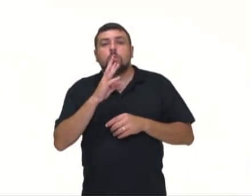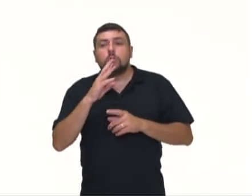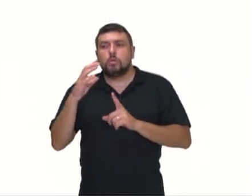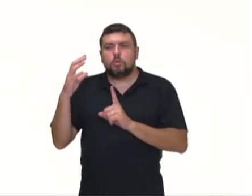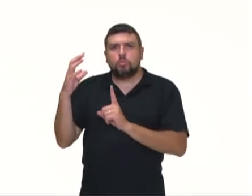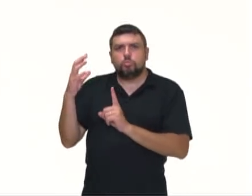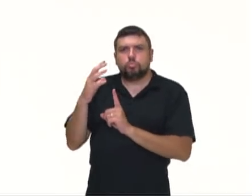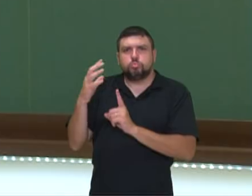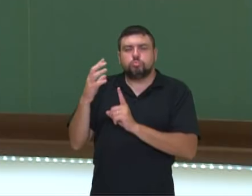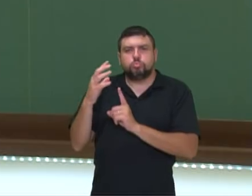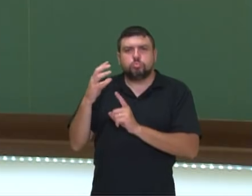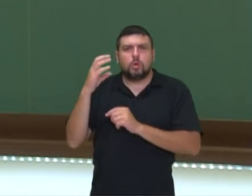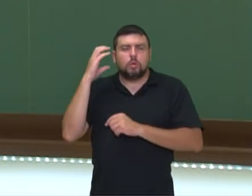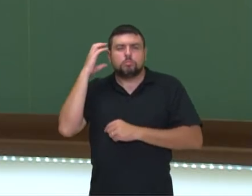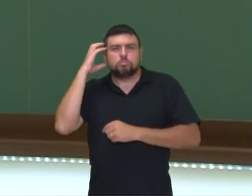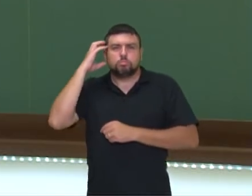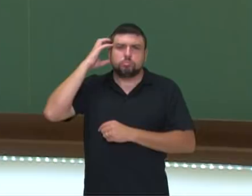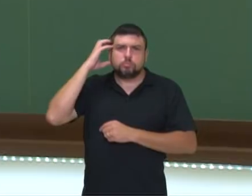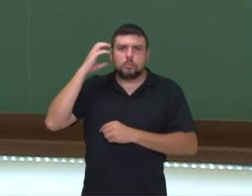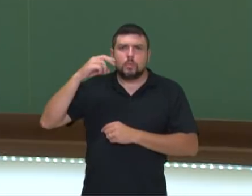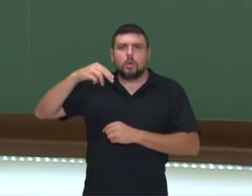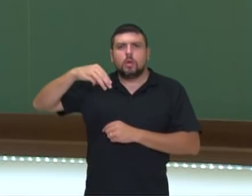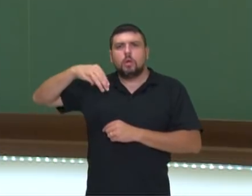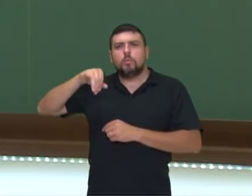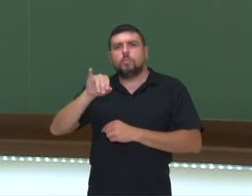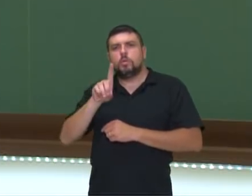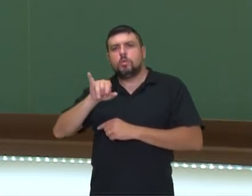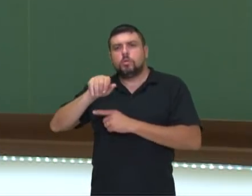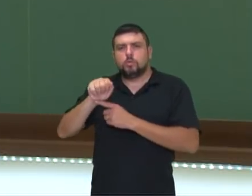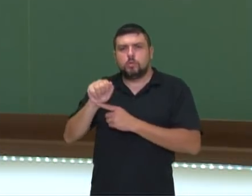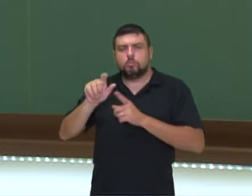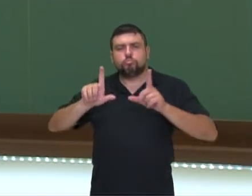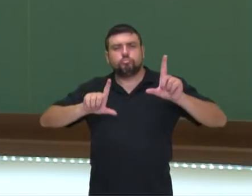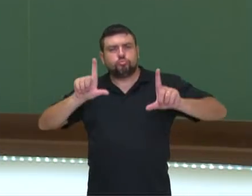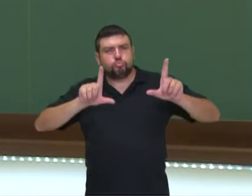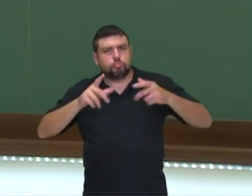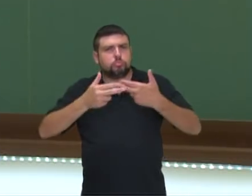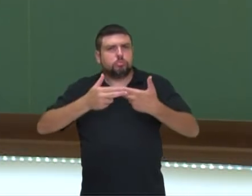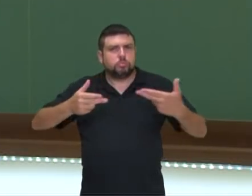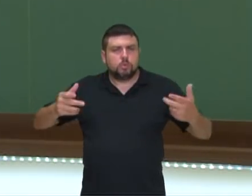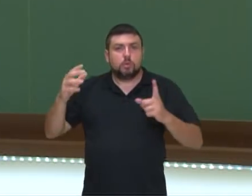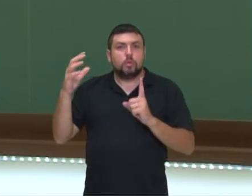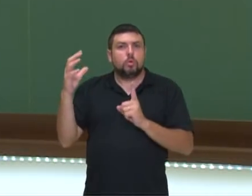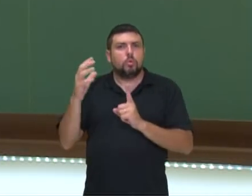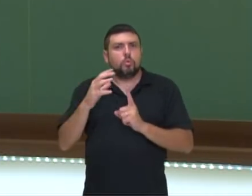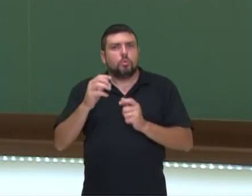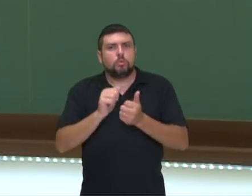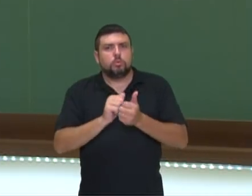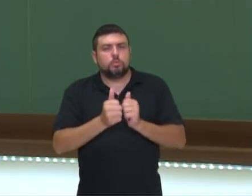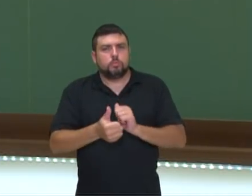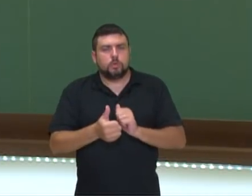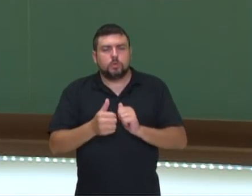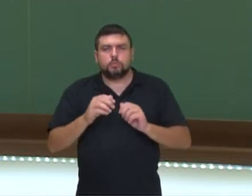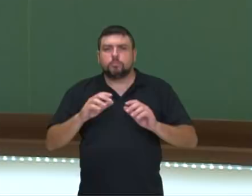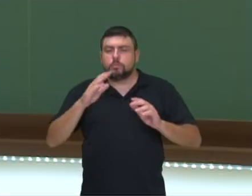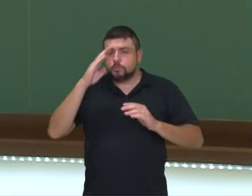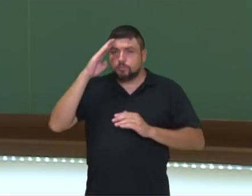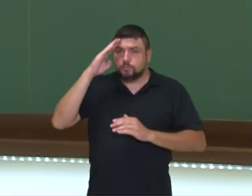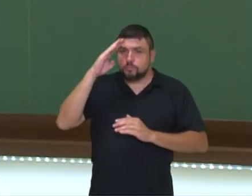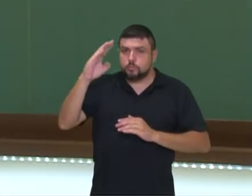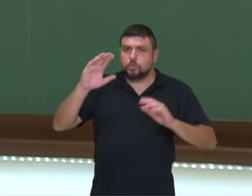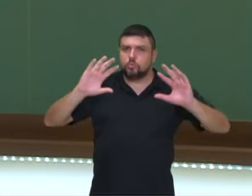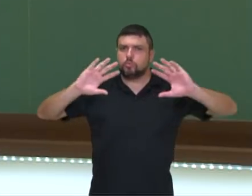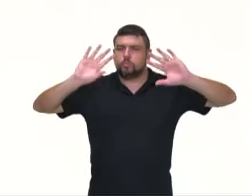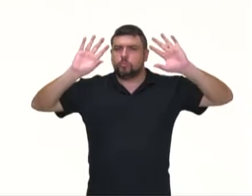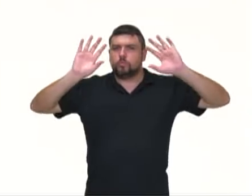nos esportes, ou seja, como que a mídia influencia não somente os esportes, mas também em especial o voleibol. Então temos